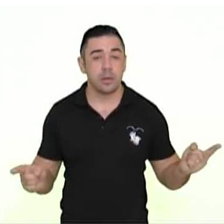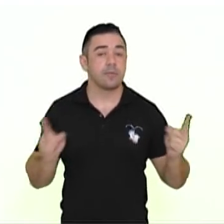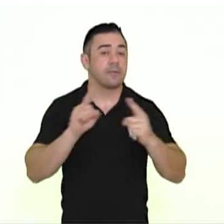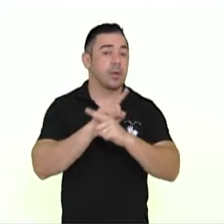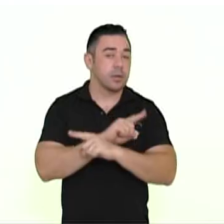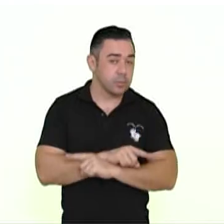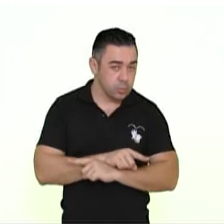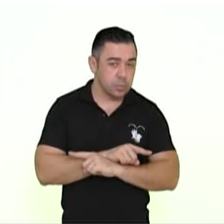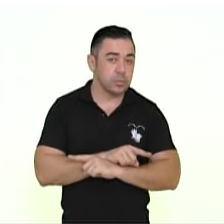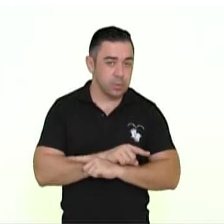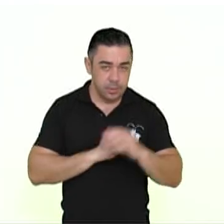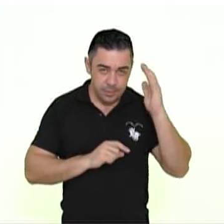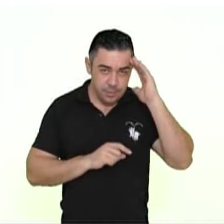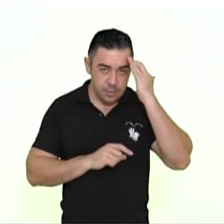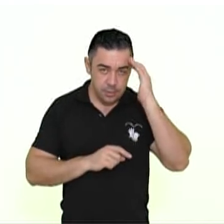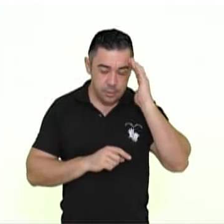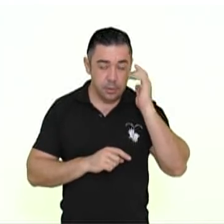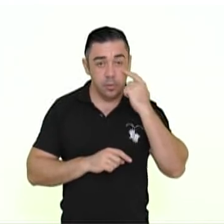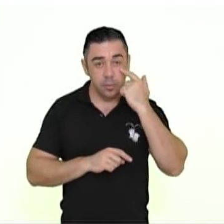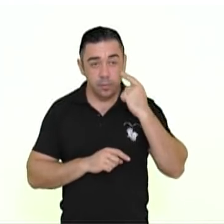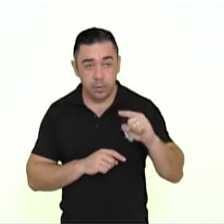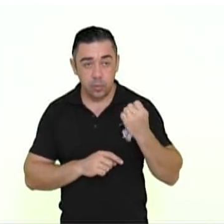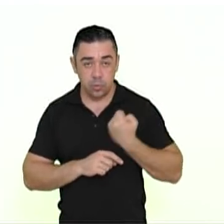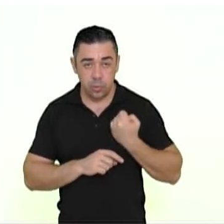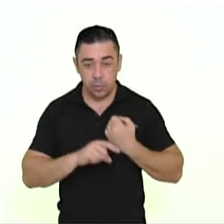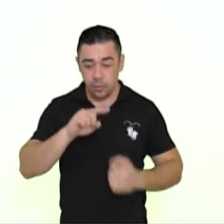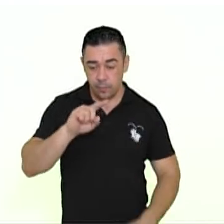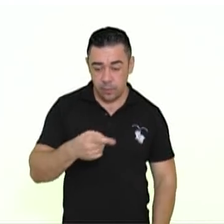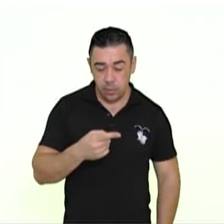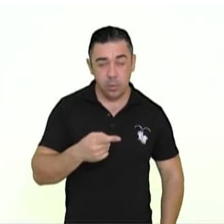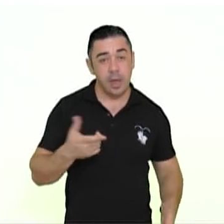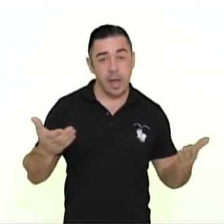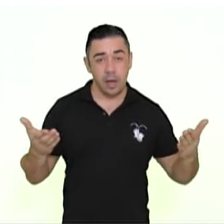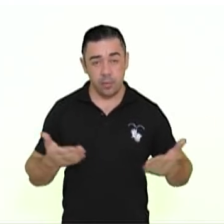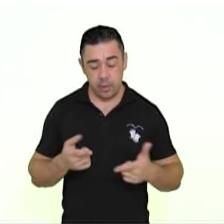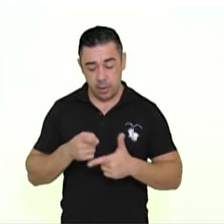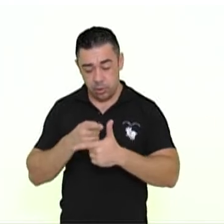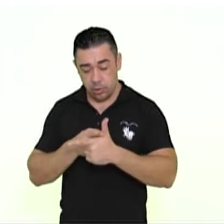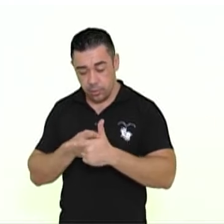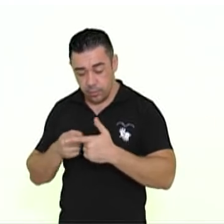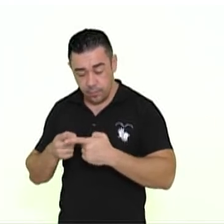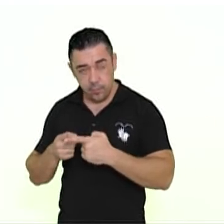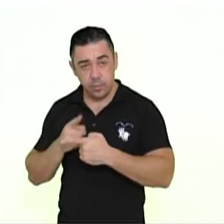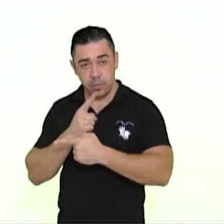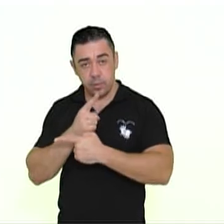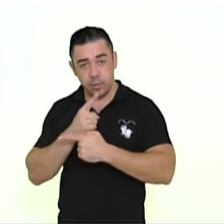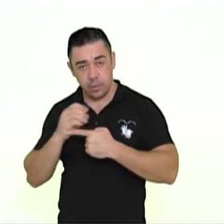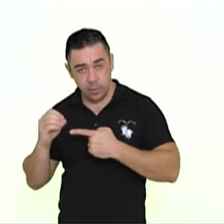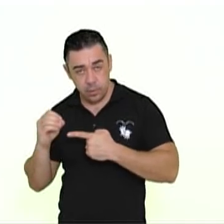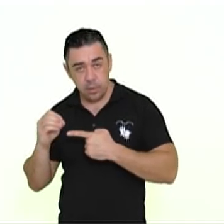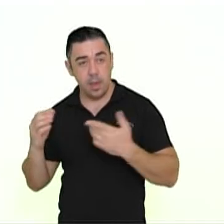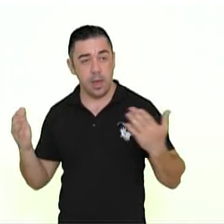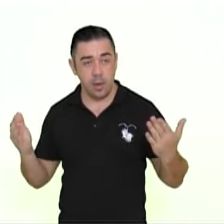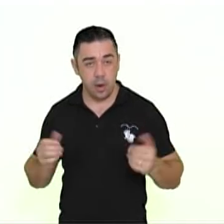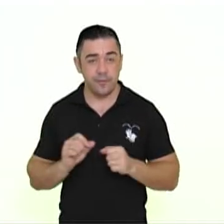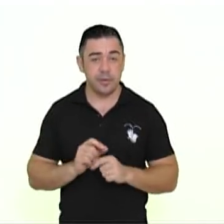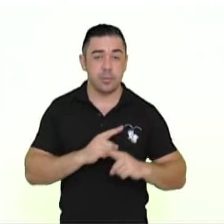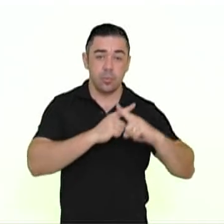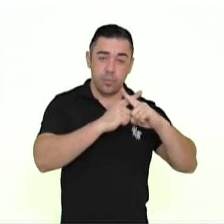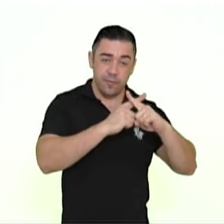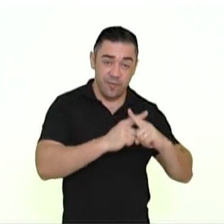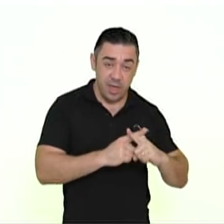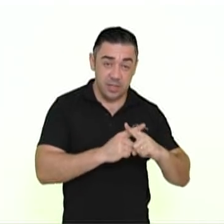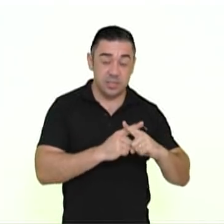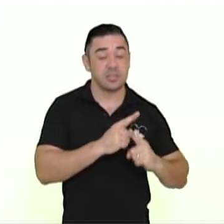operação inversa. Ao invés de dividirmos por 100, multiplicamos o número decimal